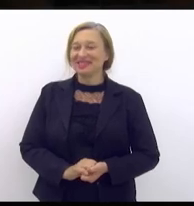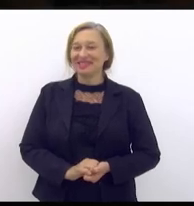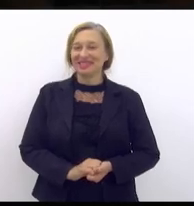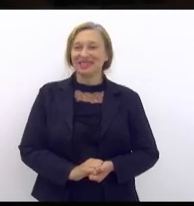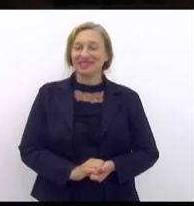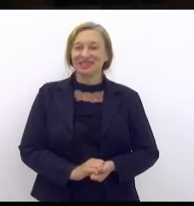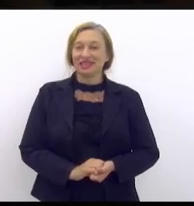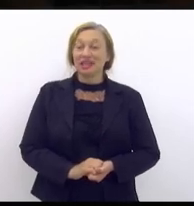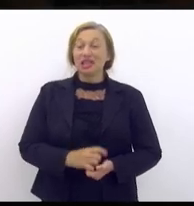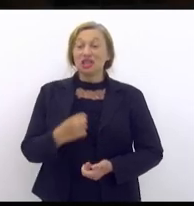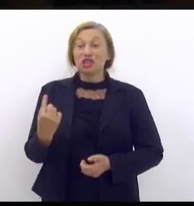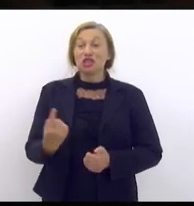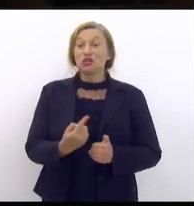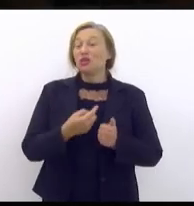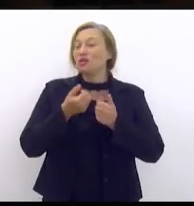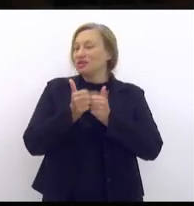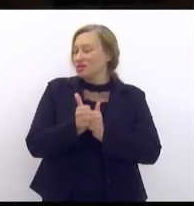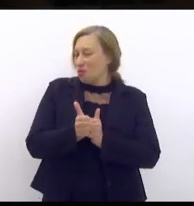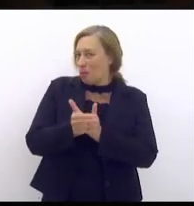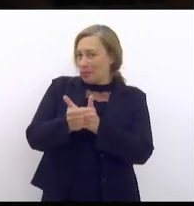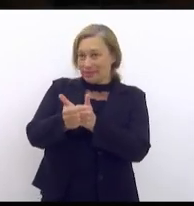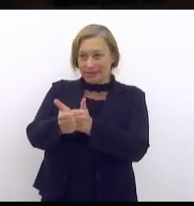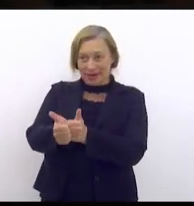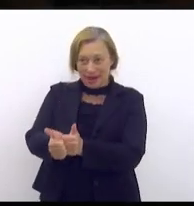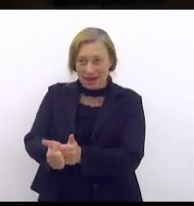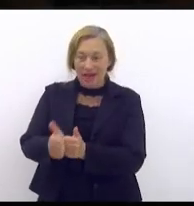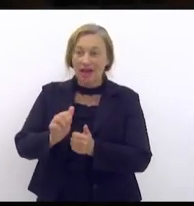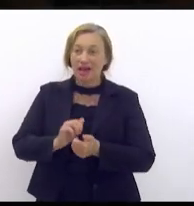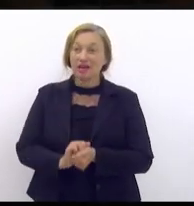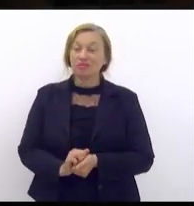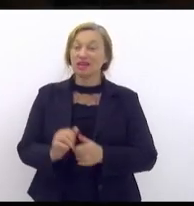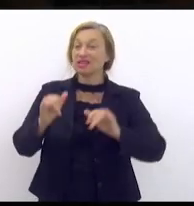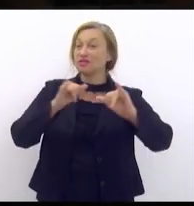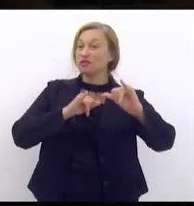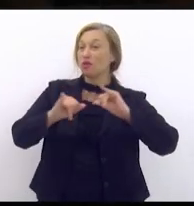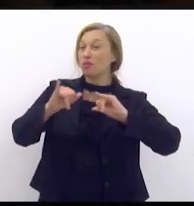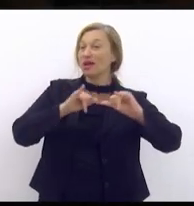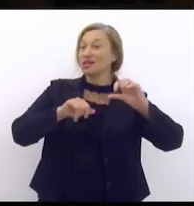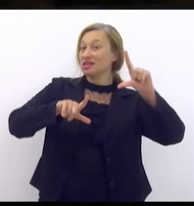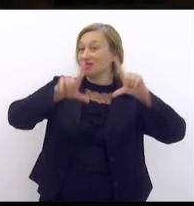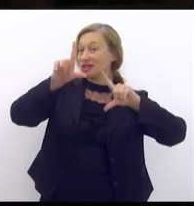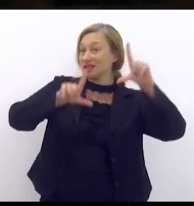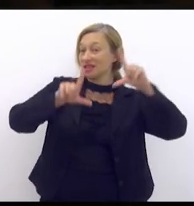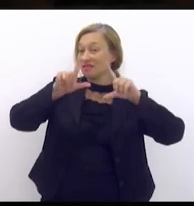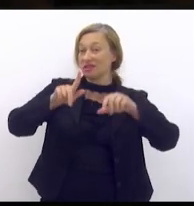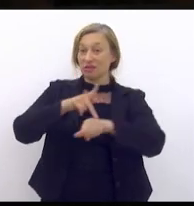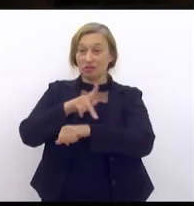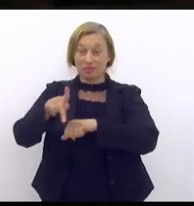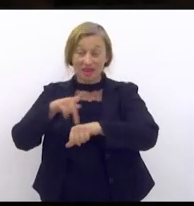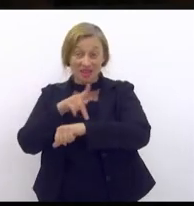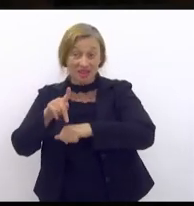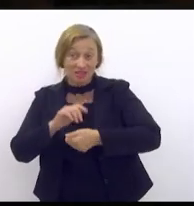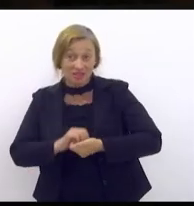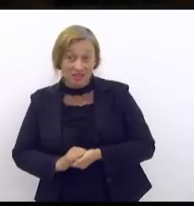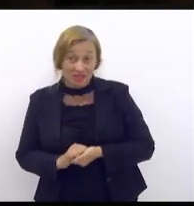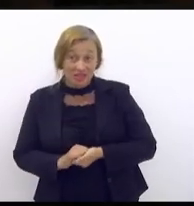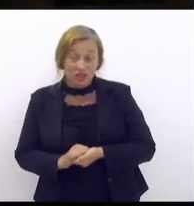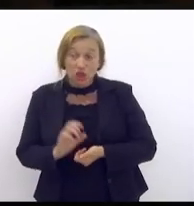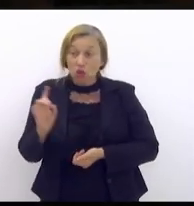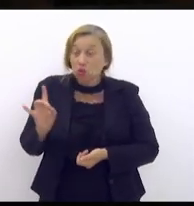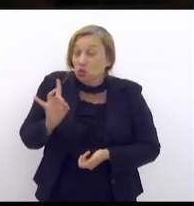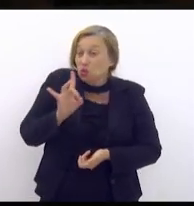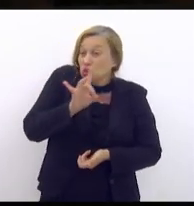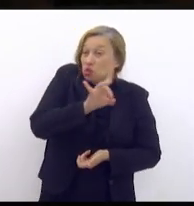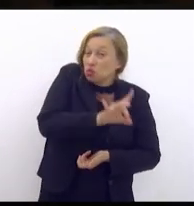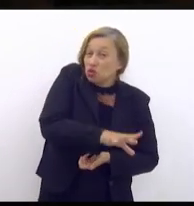Se nós acompanharmos o noticiário do nosso país, nos